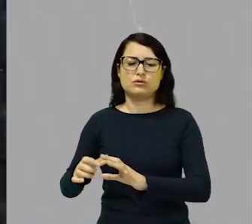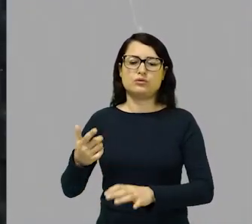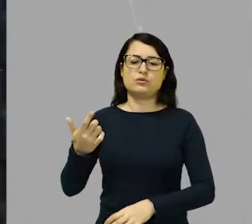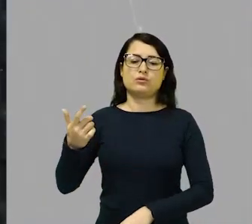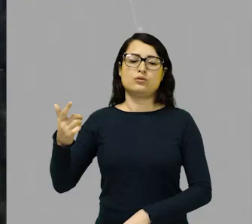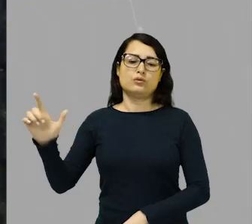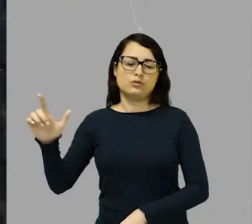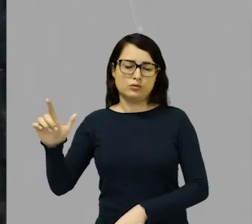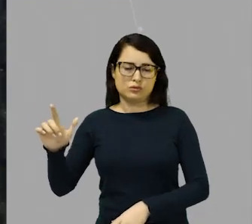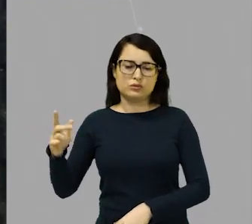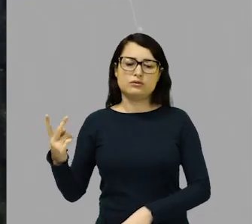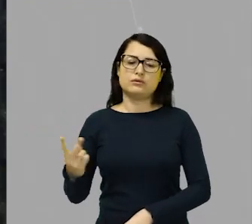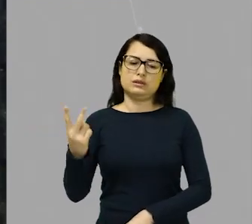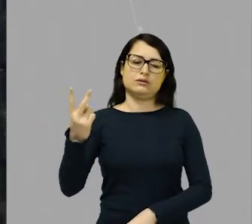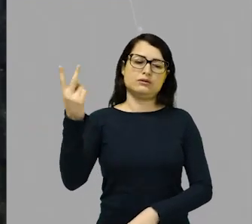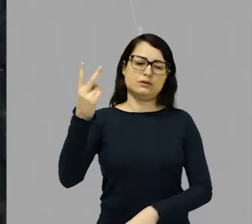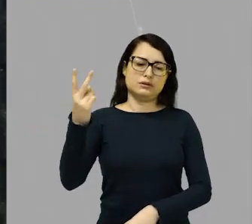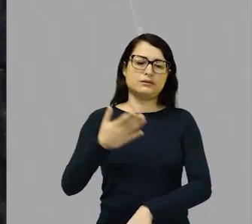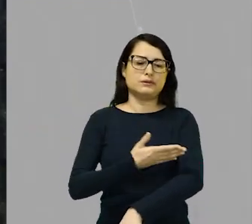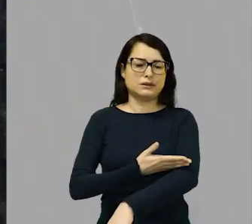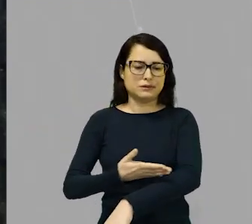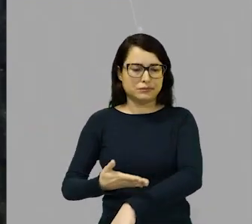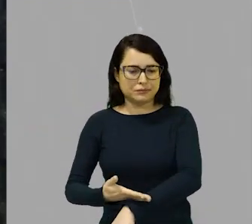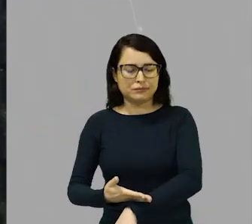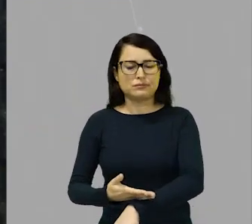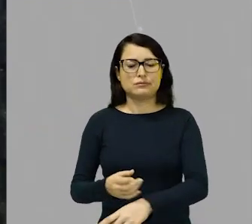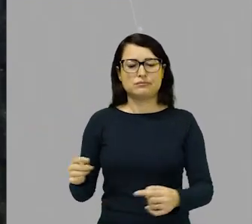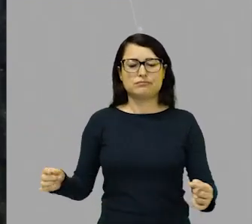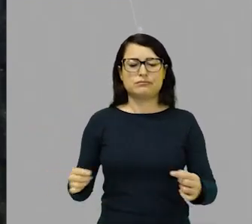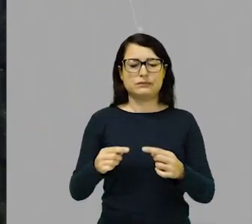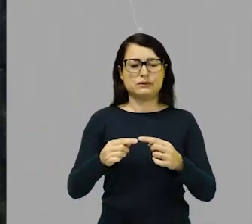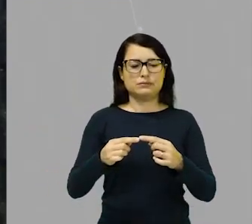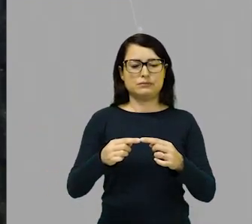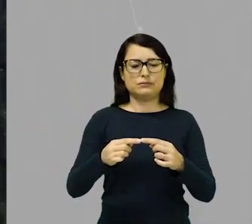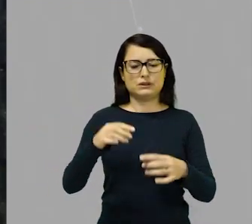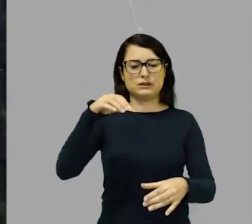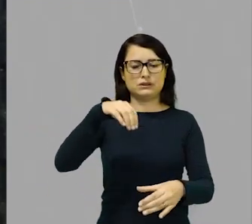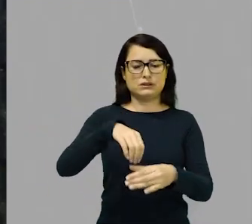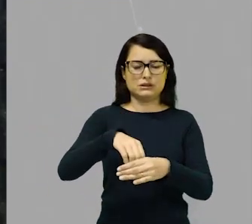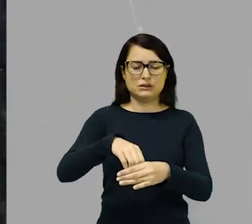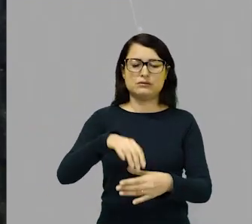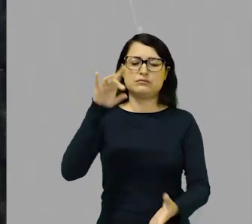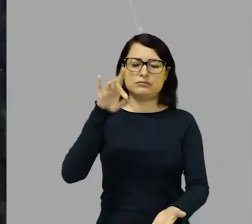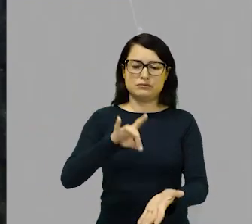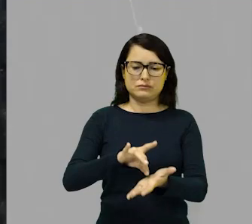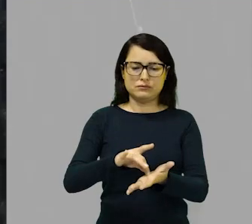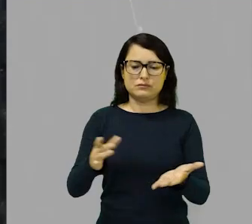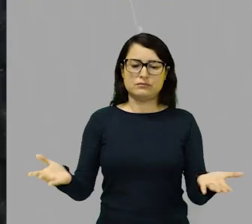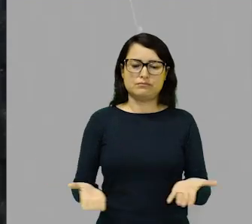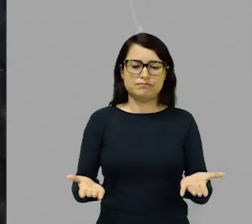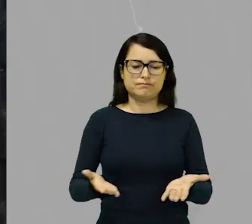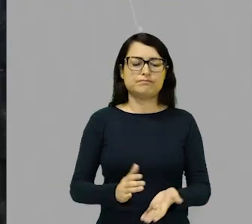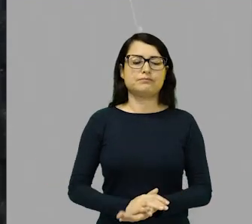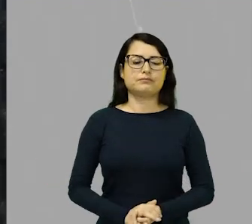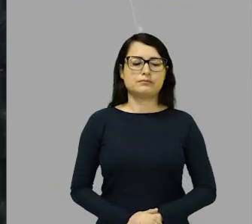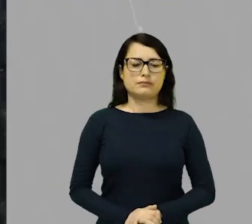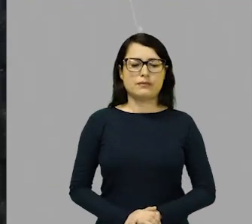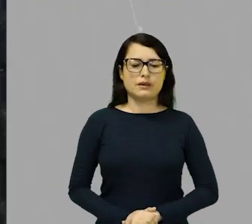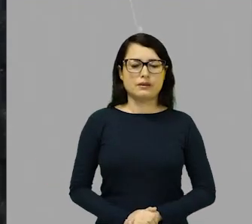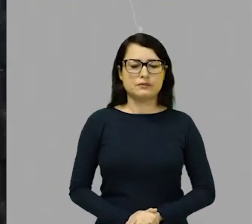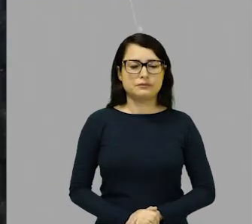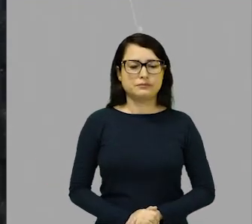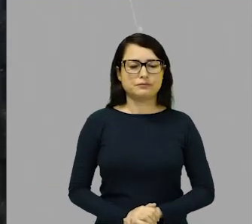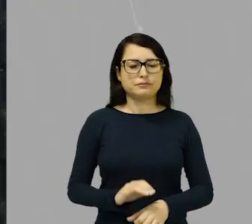outras práticas, outros hábitos que ali fazem mais sentido dentro daquela realidade mais atual, mais